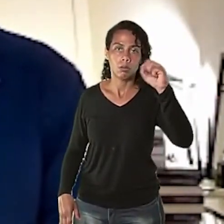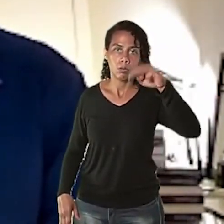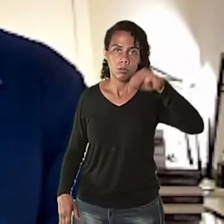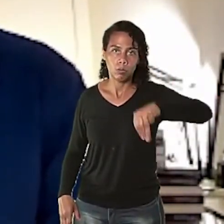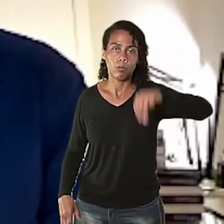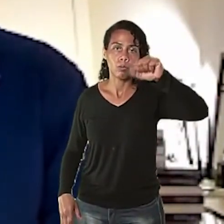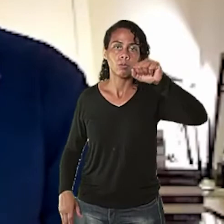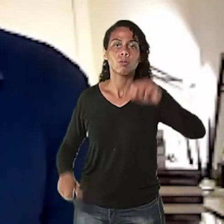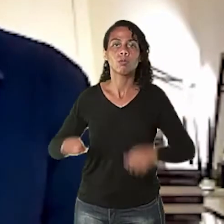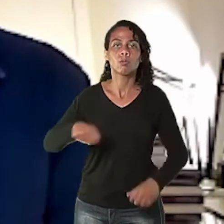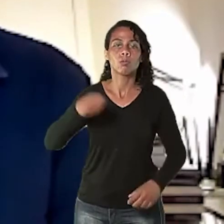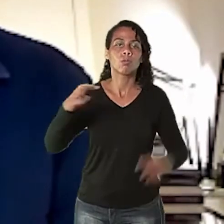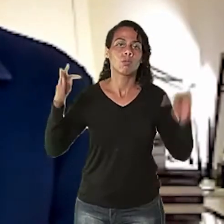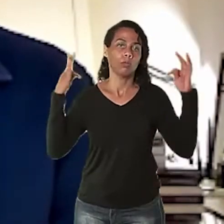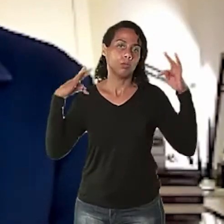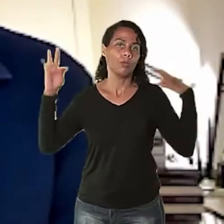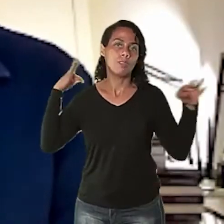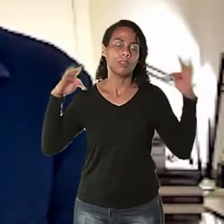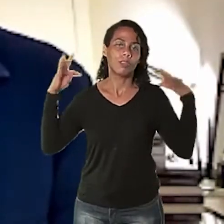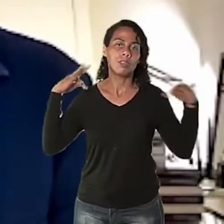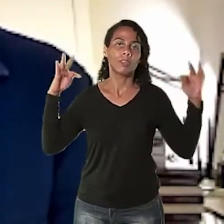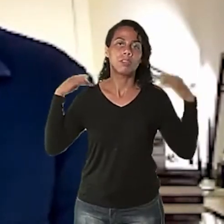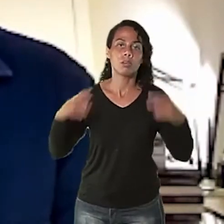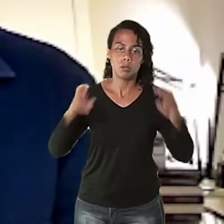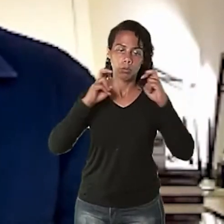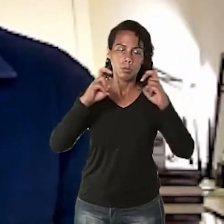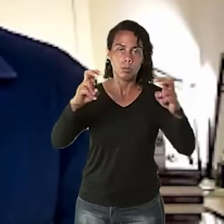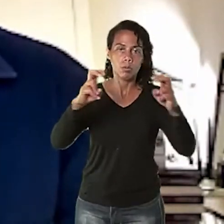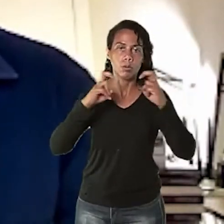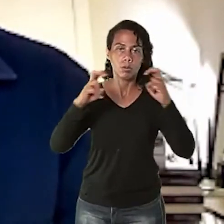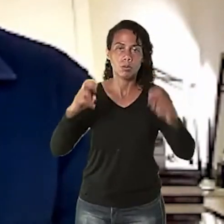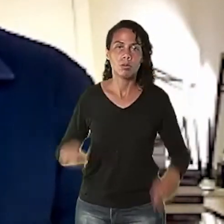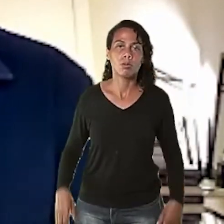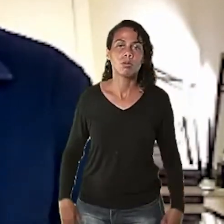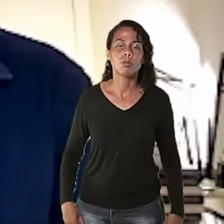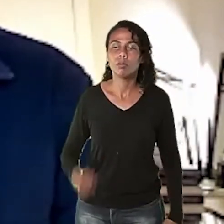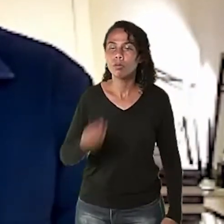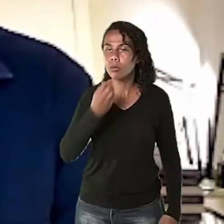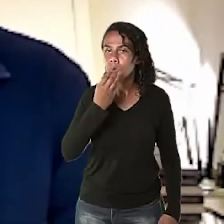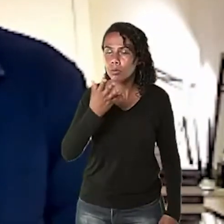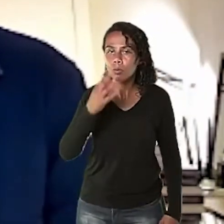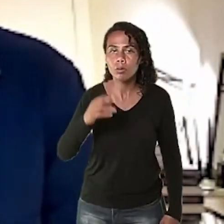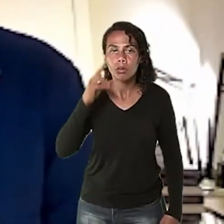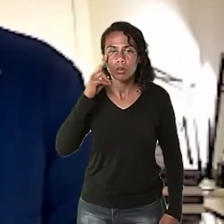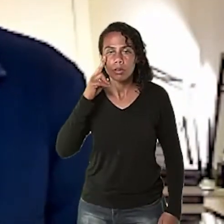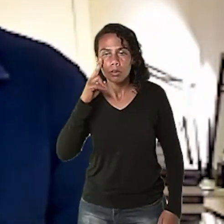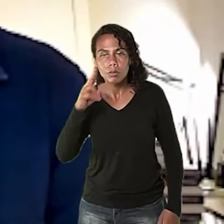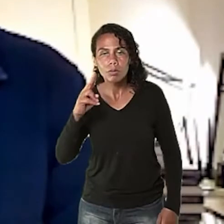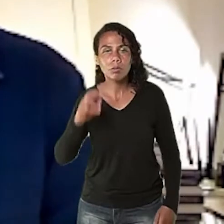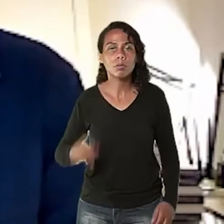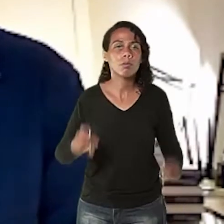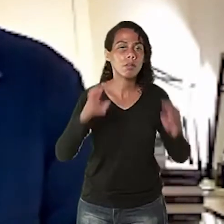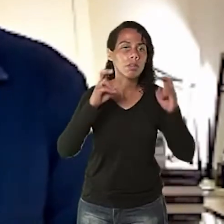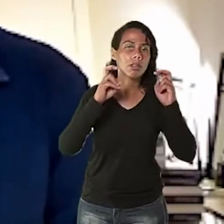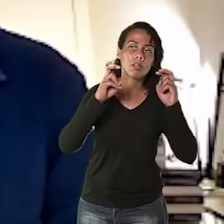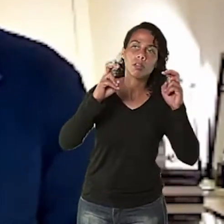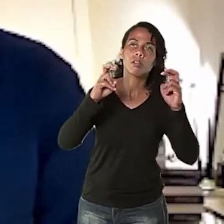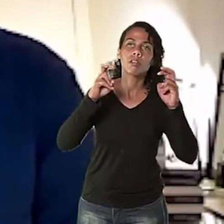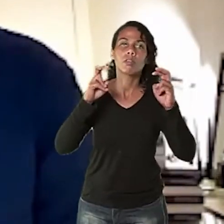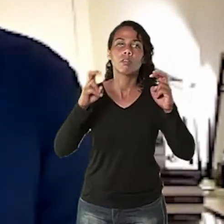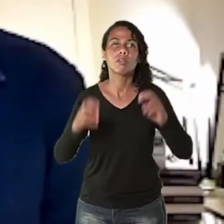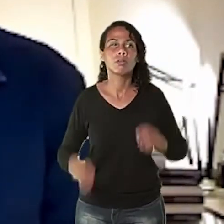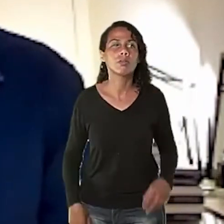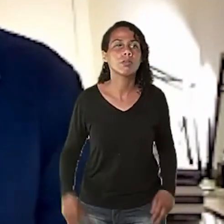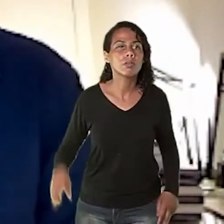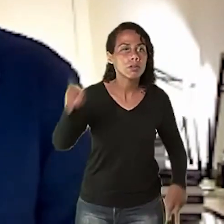mundo falando árabe. Você anda umas quadras, domingo tem a feira da Praça Cantuta, que são os bolivianos, com aquelas comidas bolivianas, bebendo Inca-Cola,